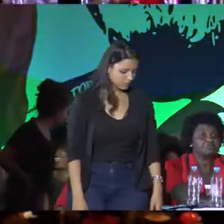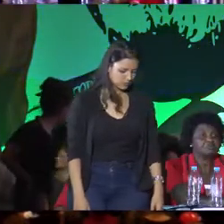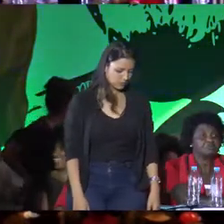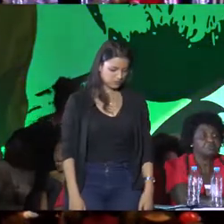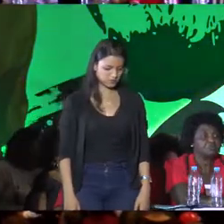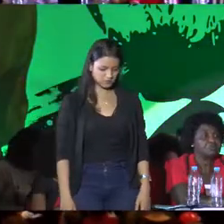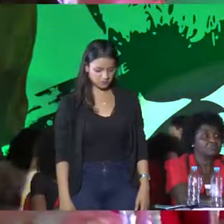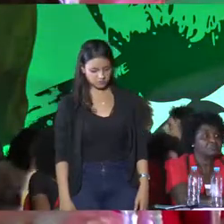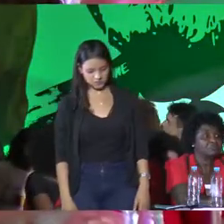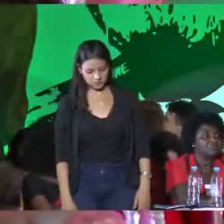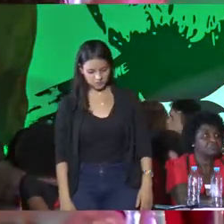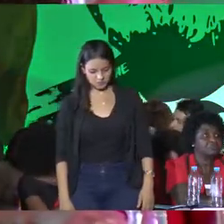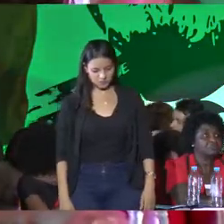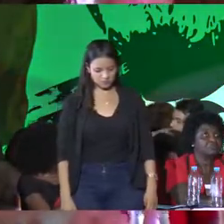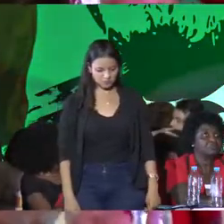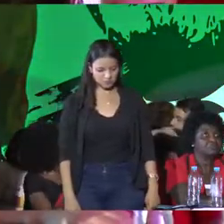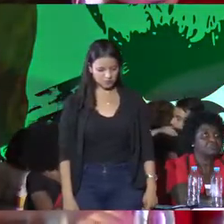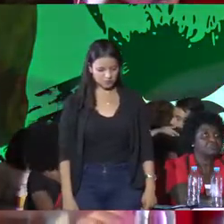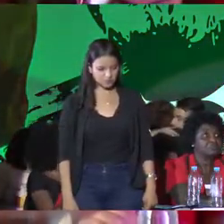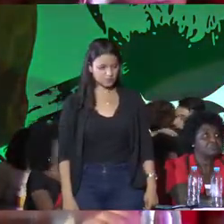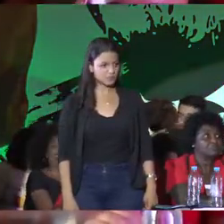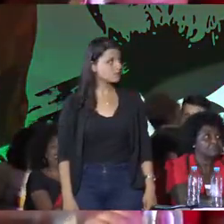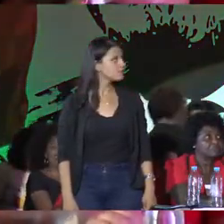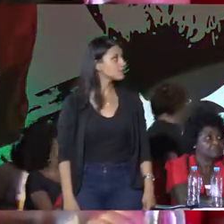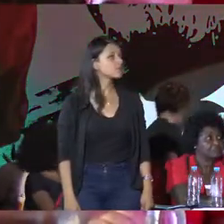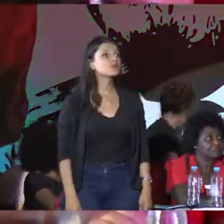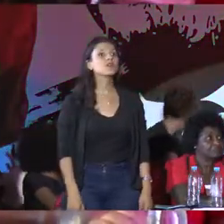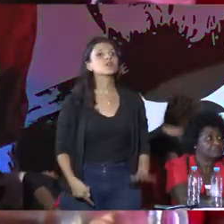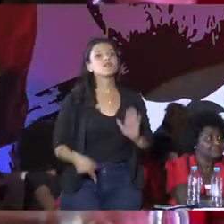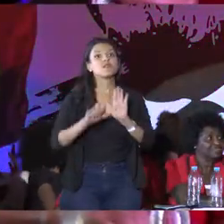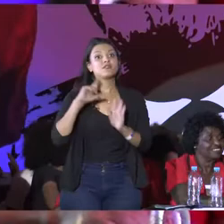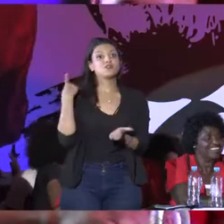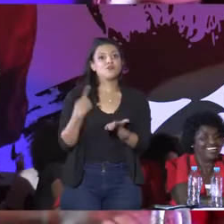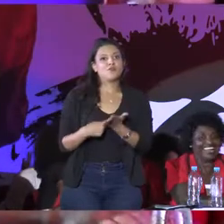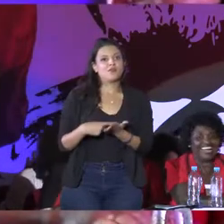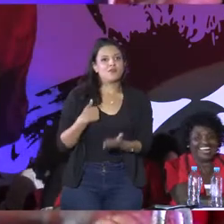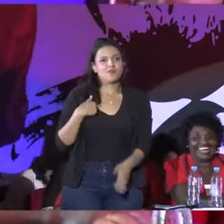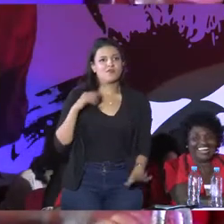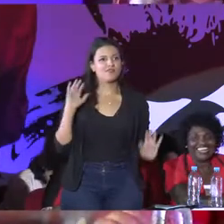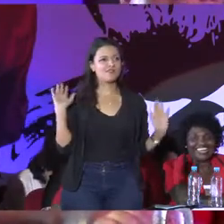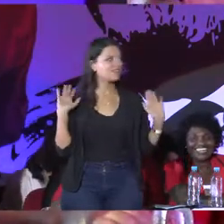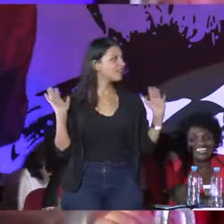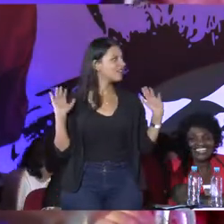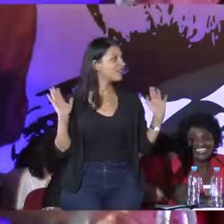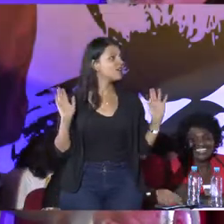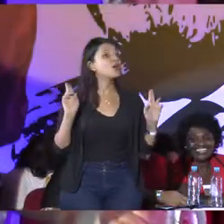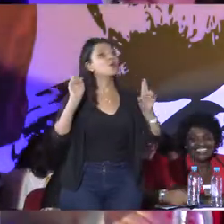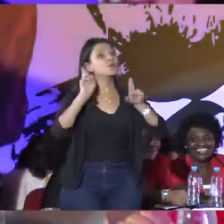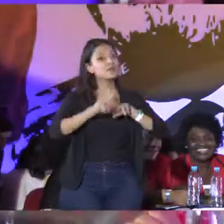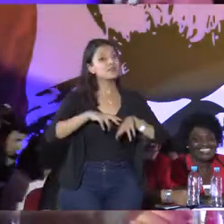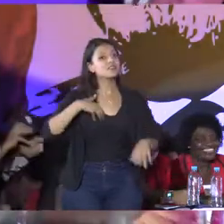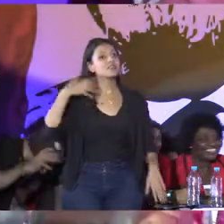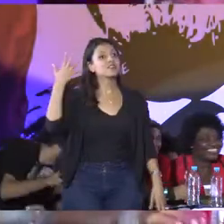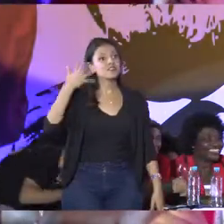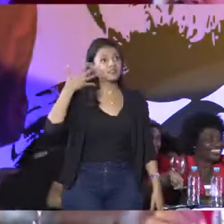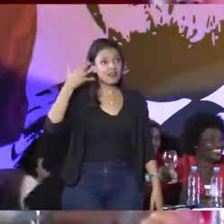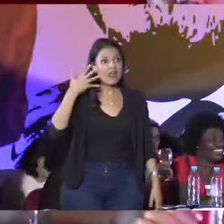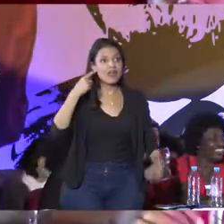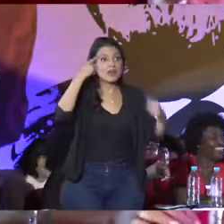Bom, não combinaram comigo, portanto, vou fazer meu discurso no